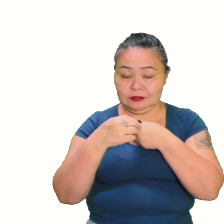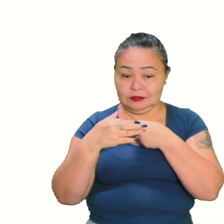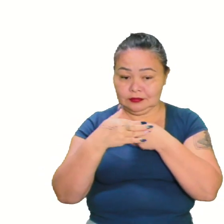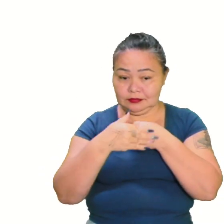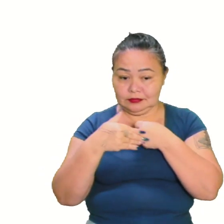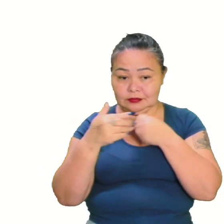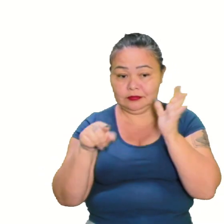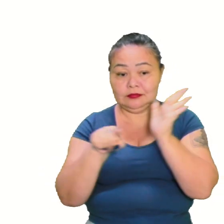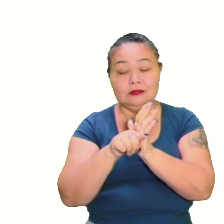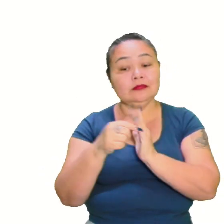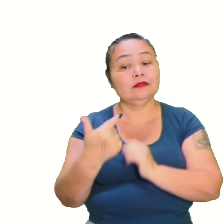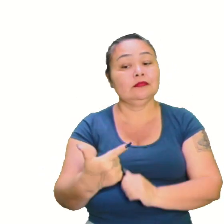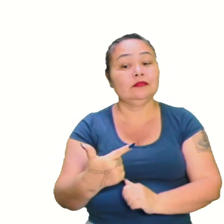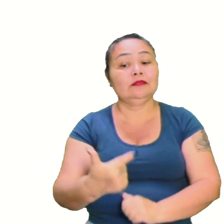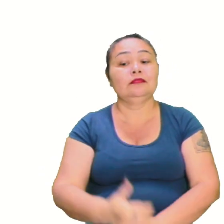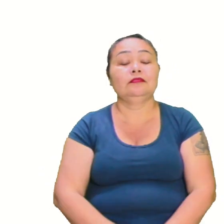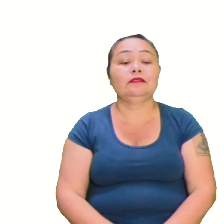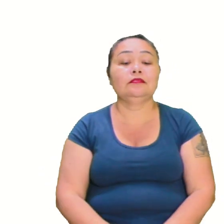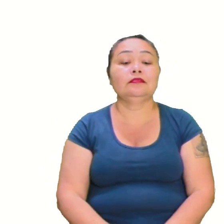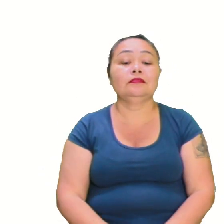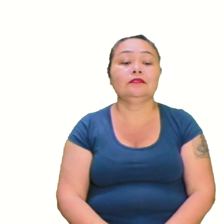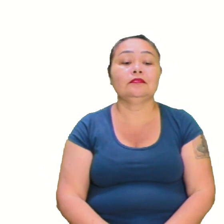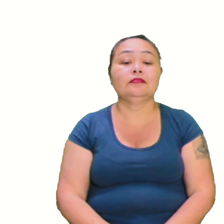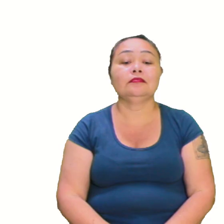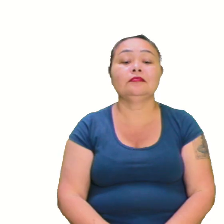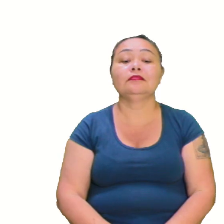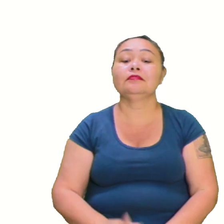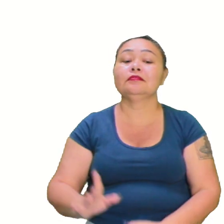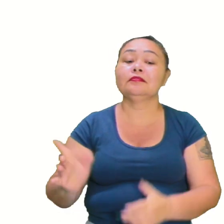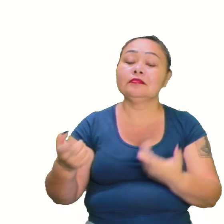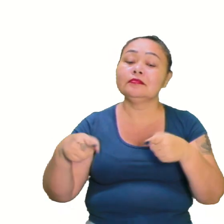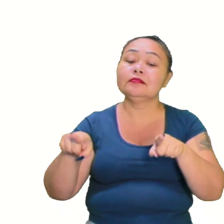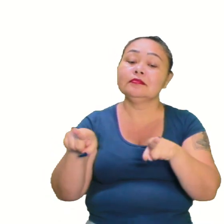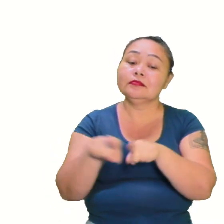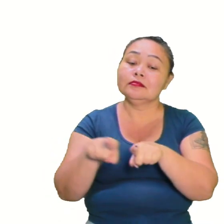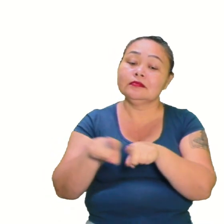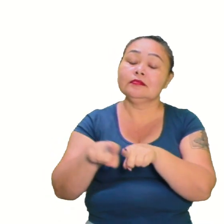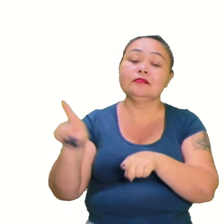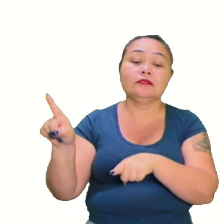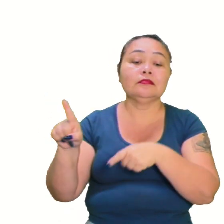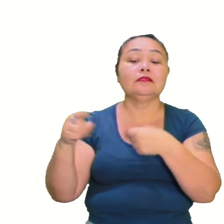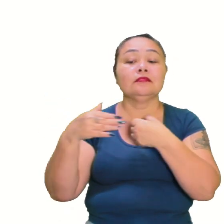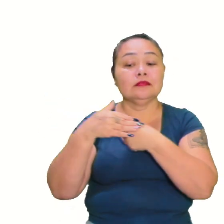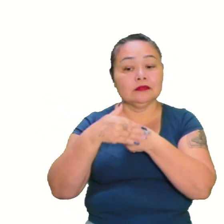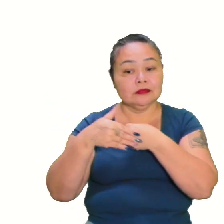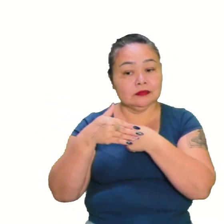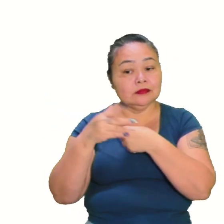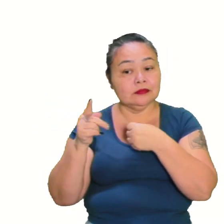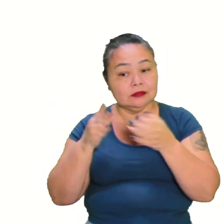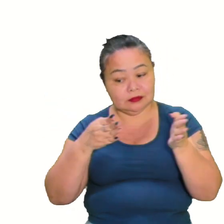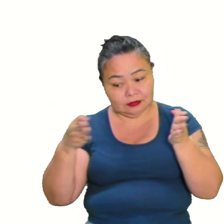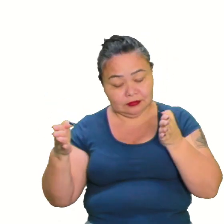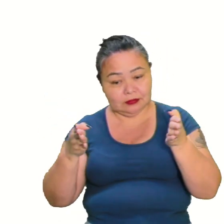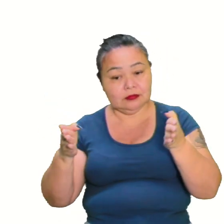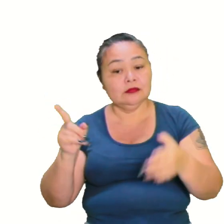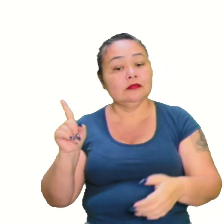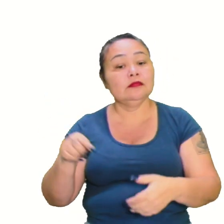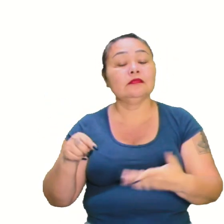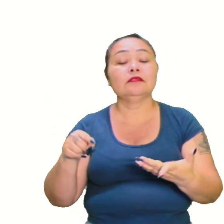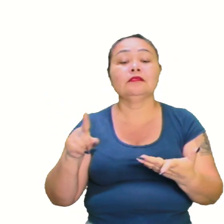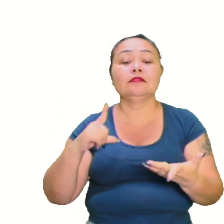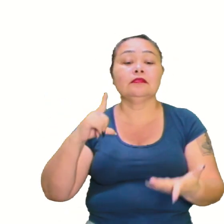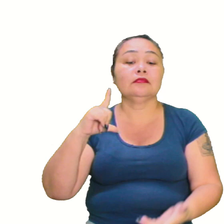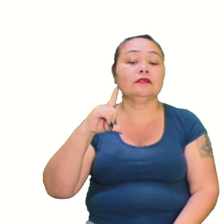aqui, no menos 2. Bolinha fechada e fechada também nesse daqui. Perfeito. Nas duas extremidades é um